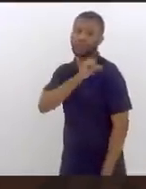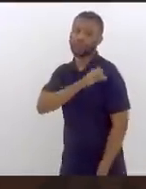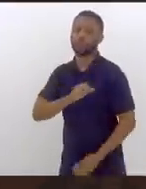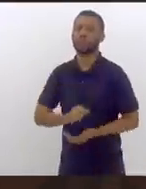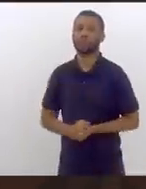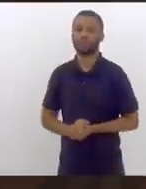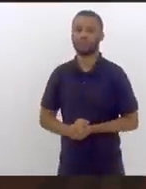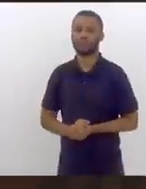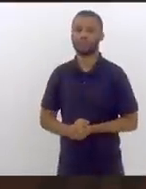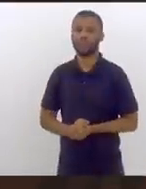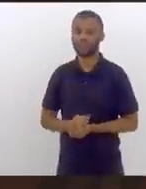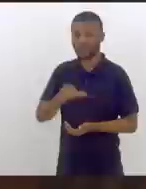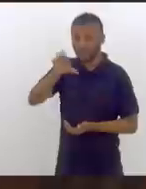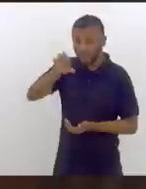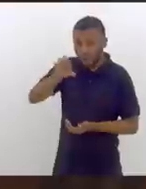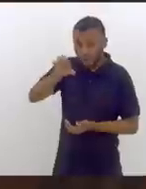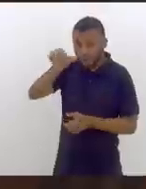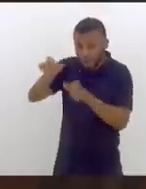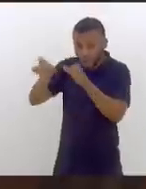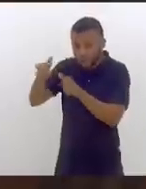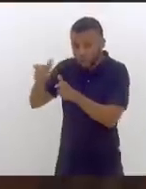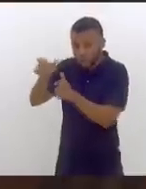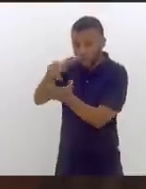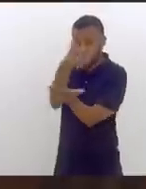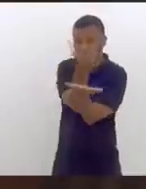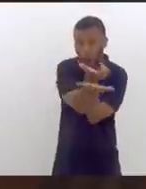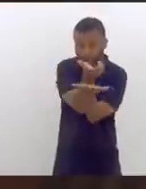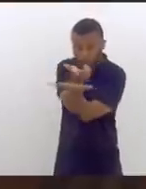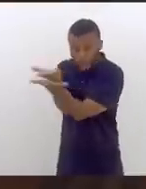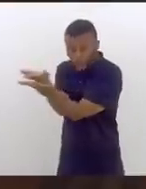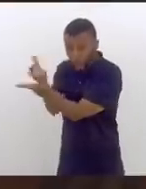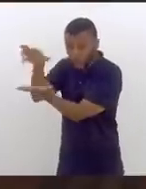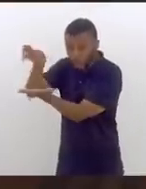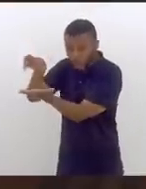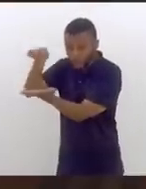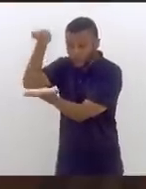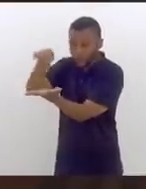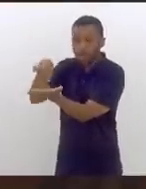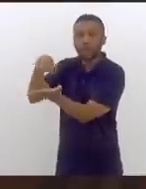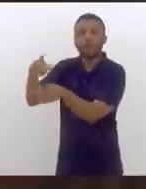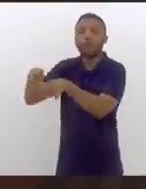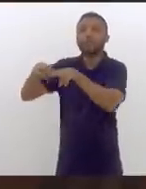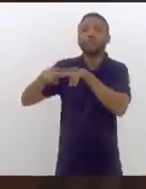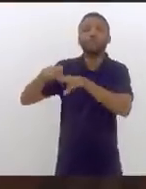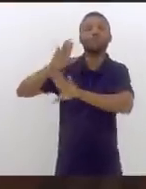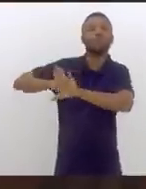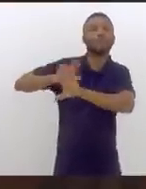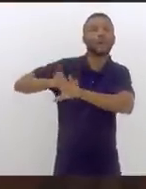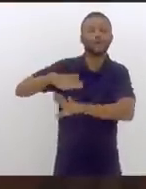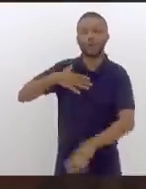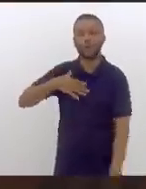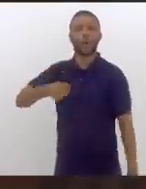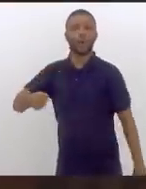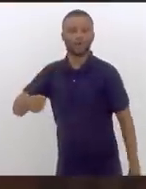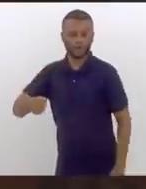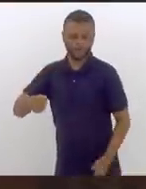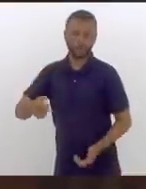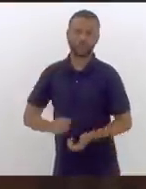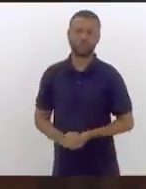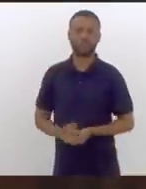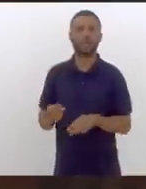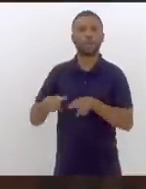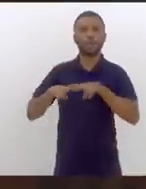cometeram suicídio quatro pessoas de nove que chegaram cometeram suicídio e é por isso que a gente tem que ter